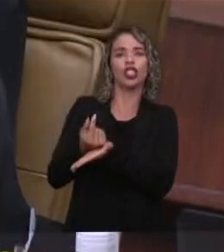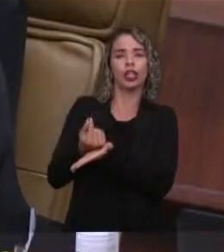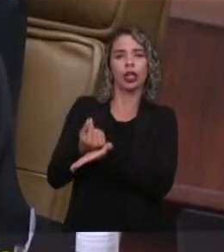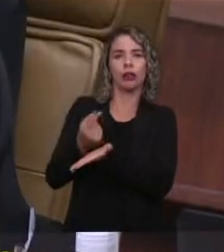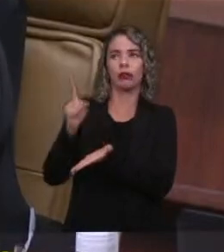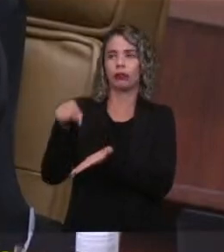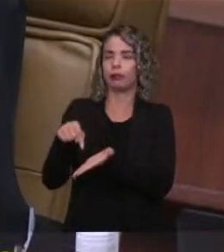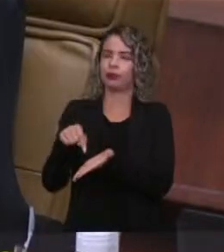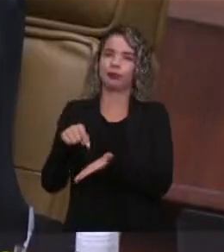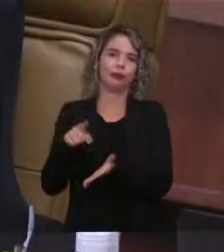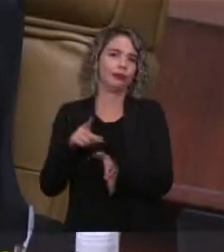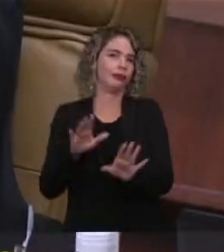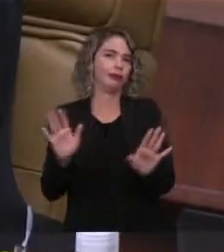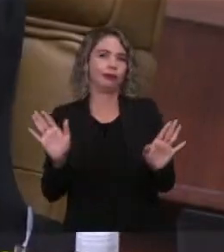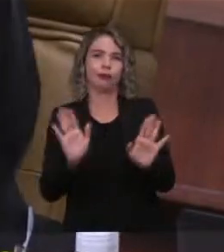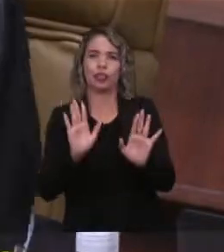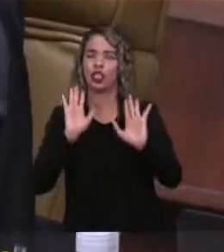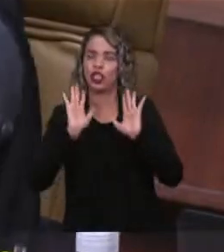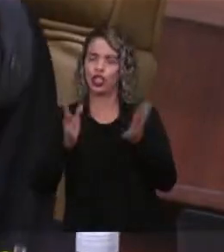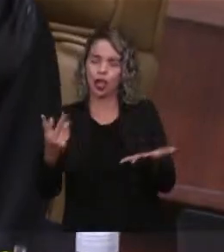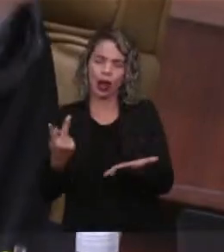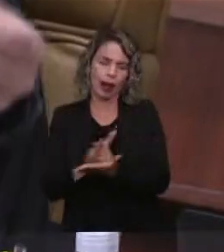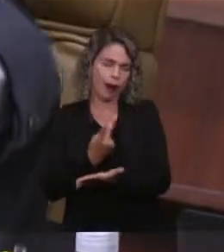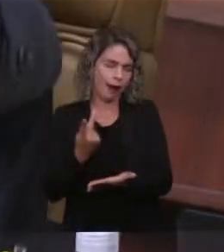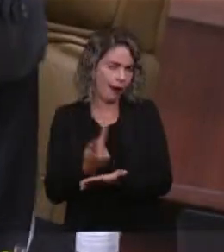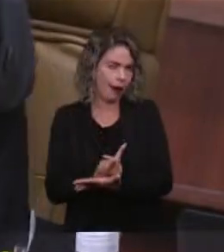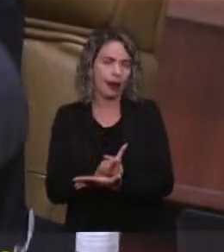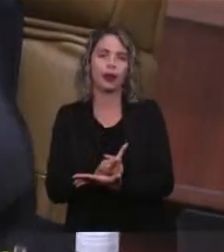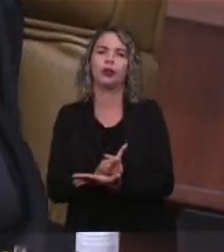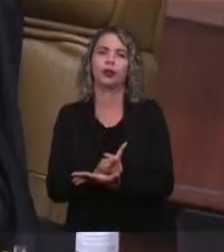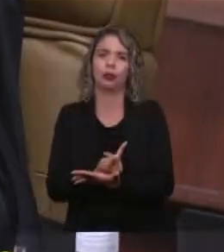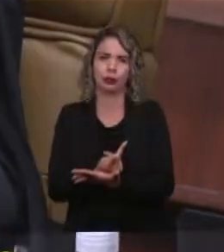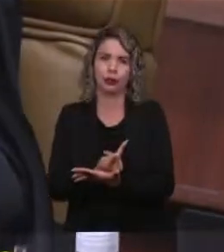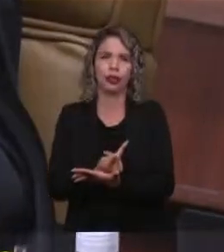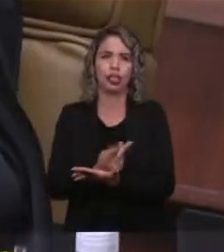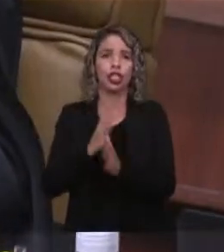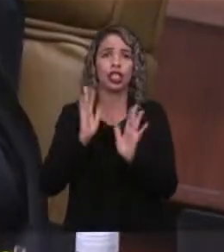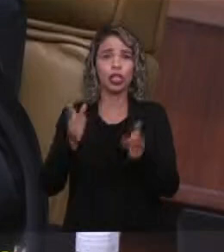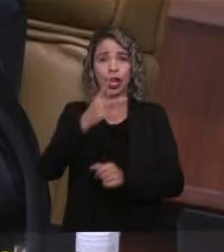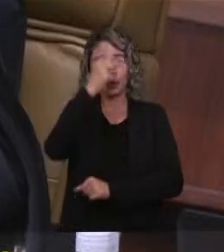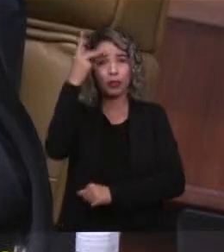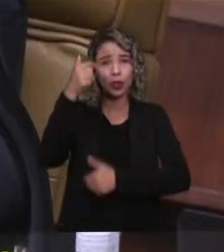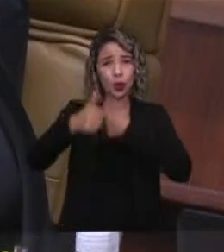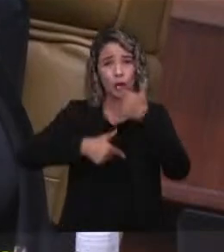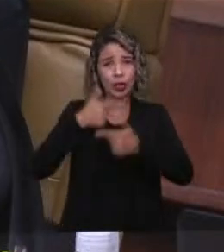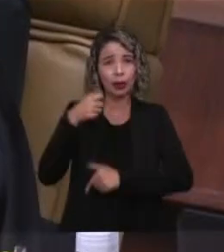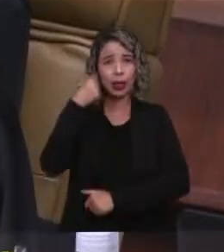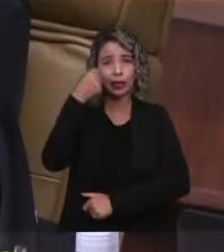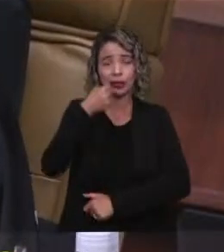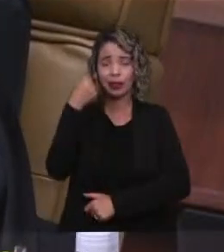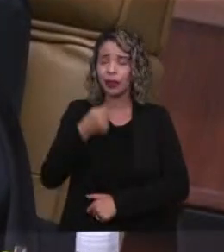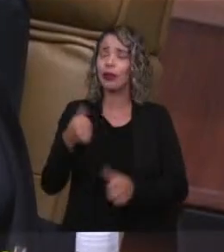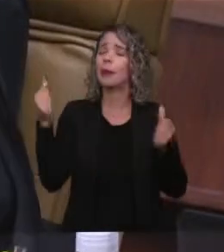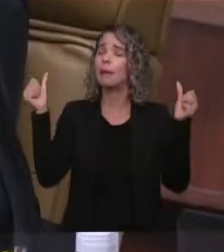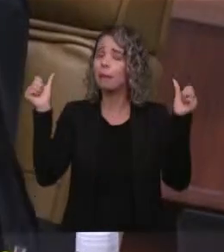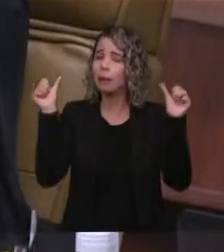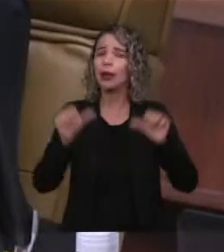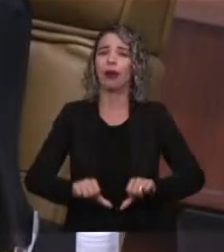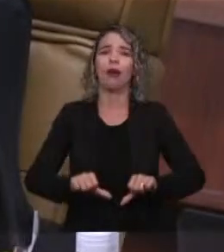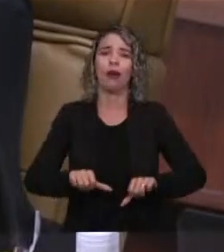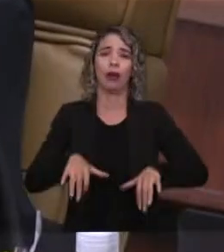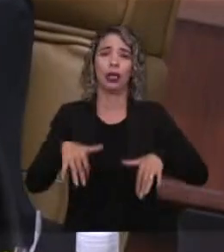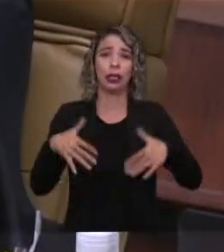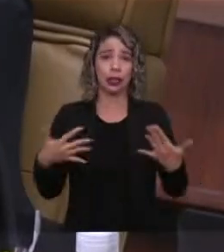específica, como fiscal na condição de parlamentar no âmbito do Senado Federal. Então, embora eu não